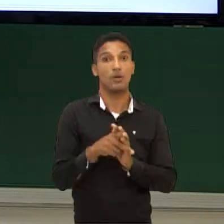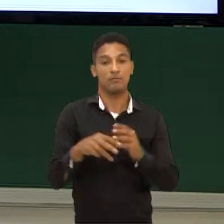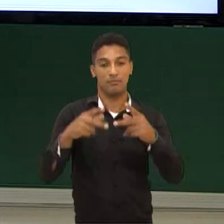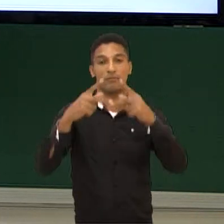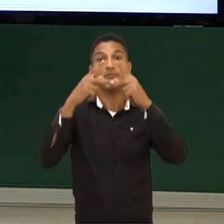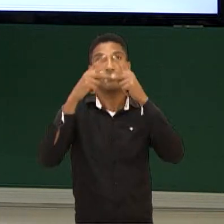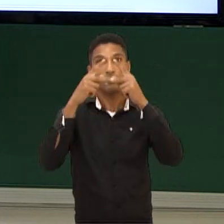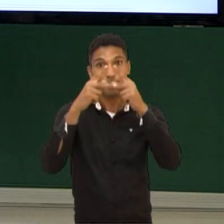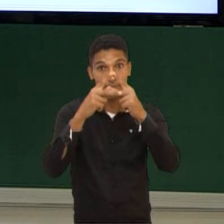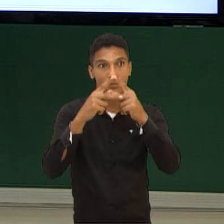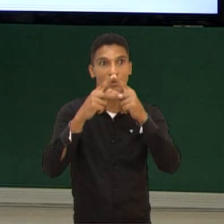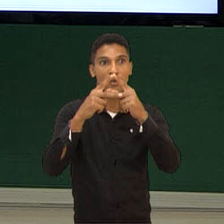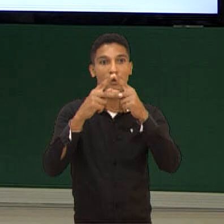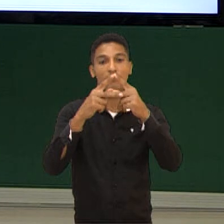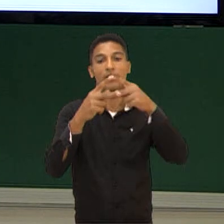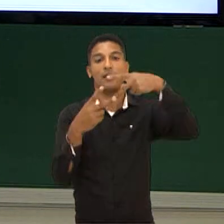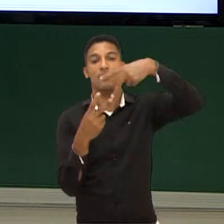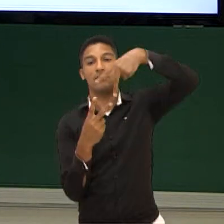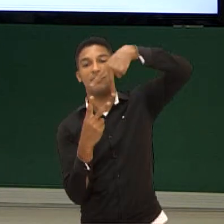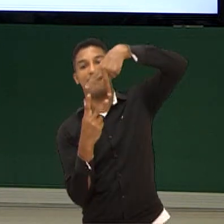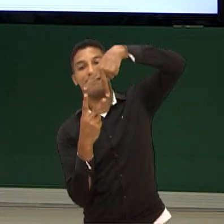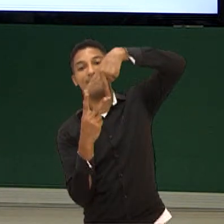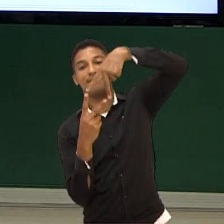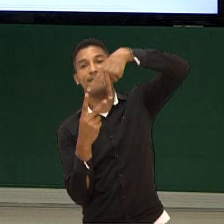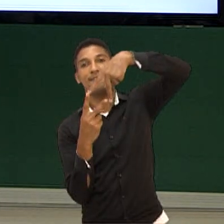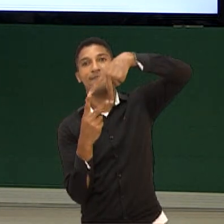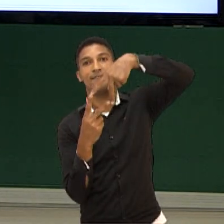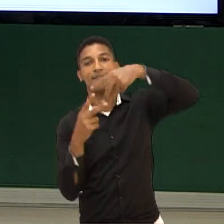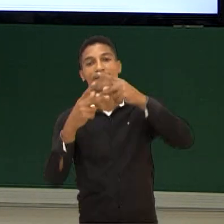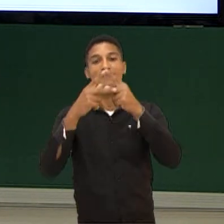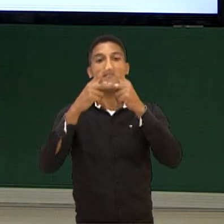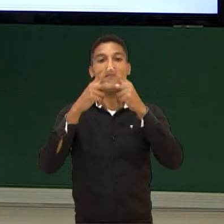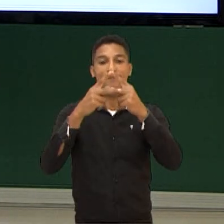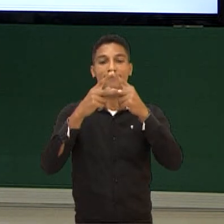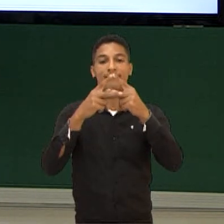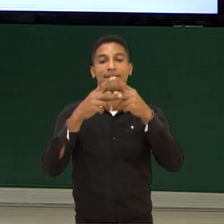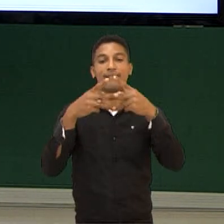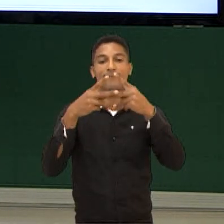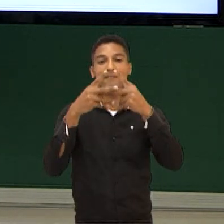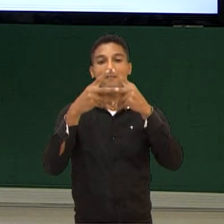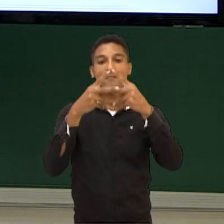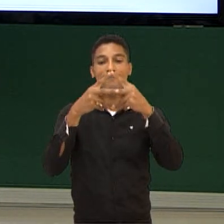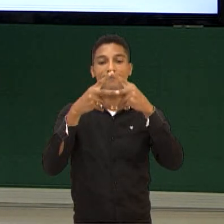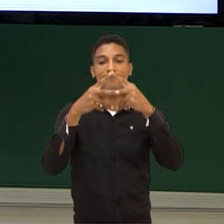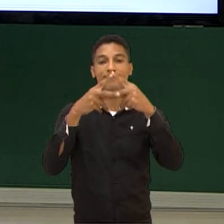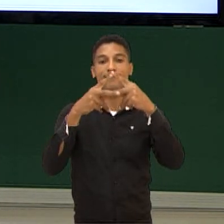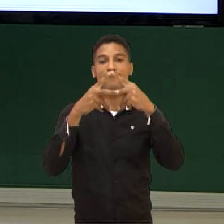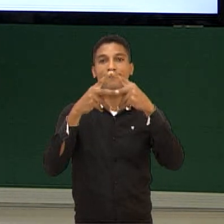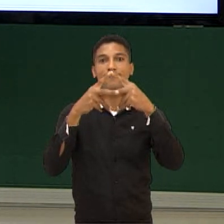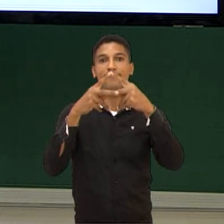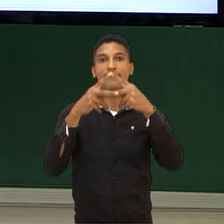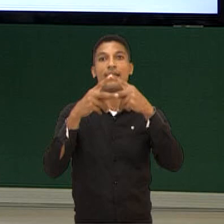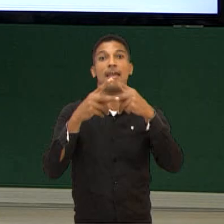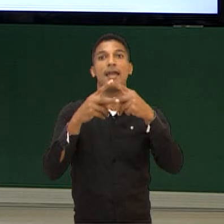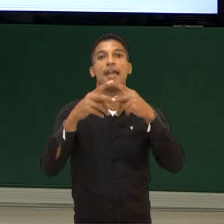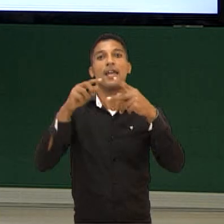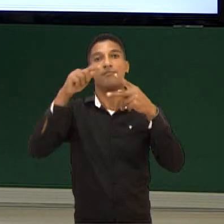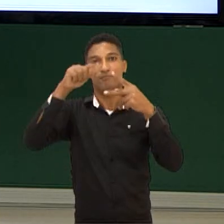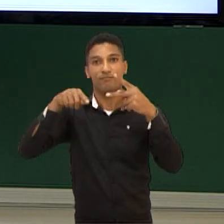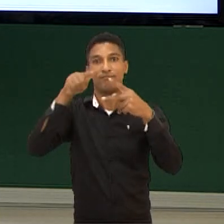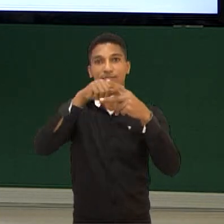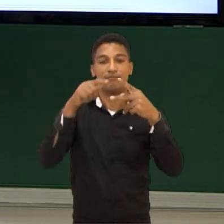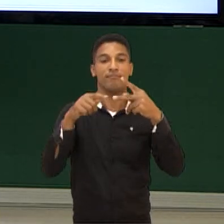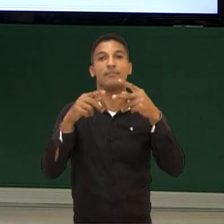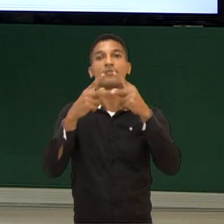gente fala em equi, quer dizer lados iguais. Então, ele é um polígono regular. Então, todos os lados e